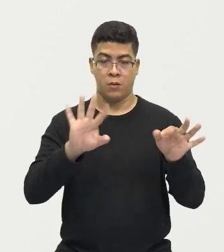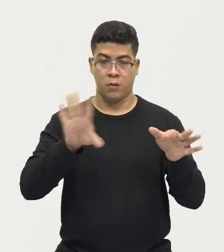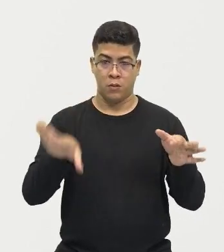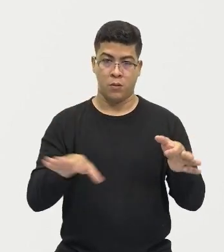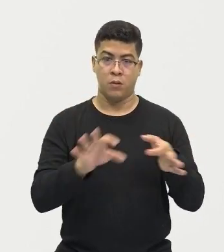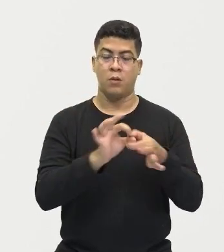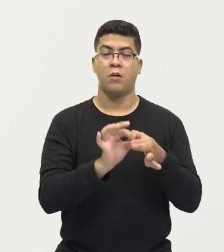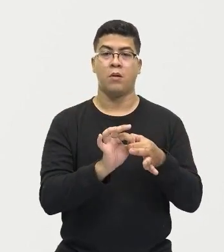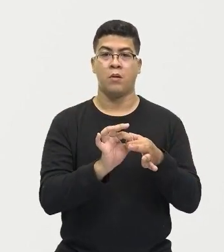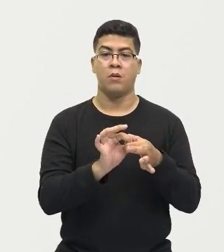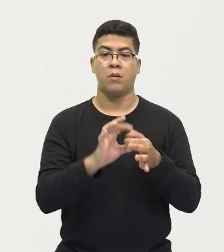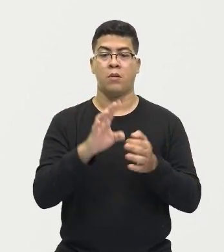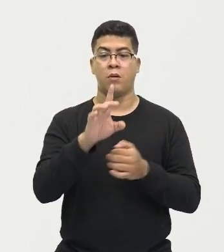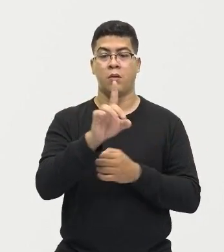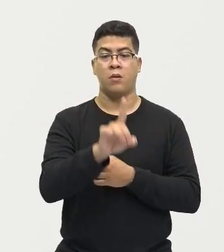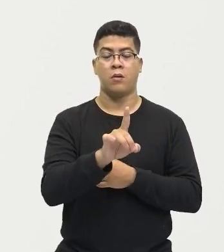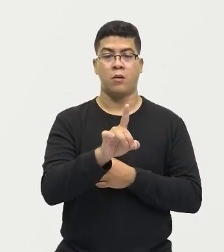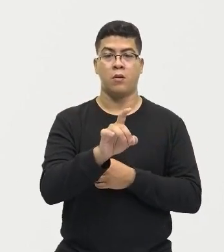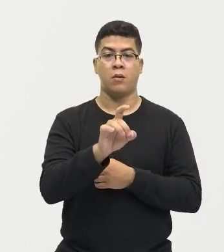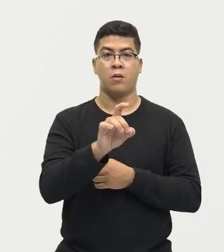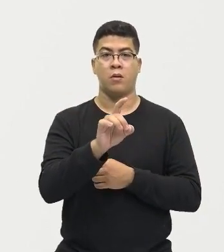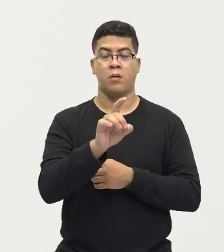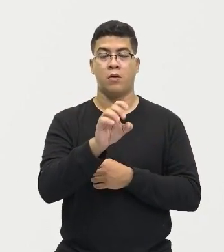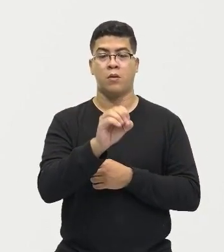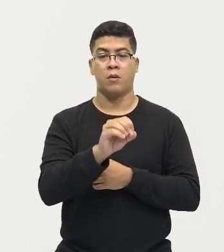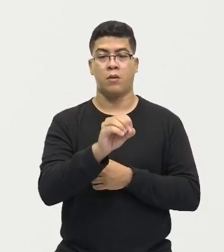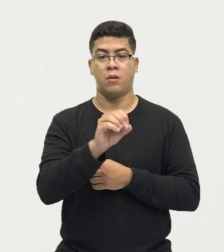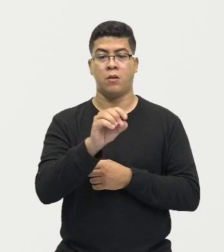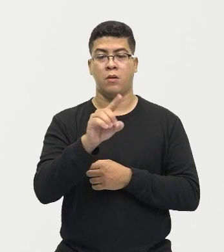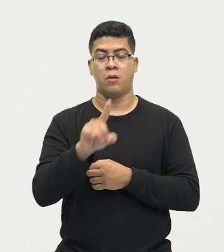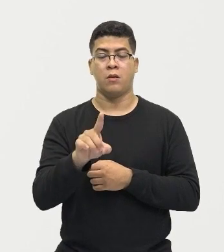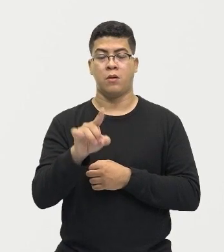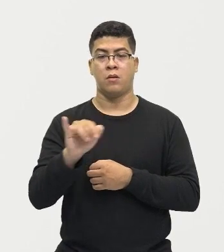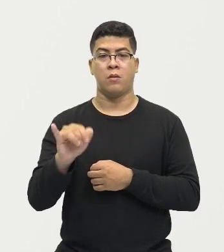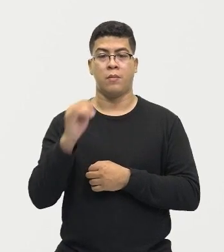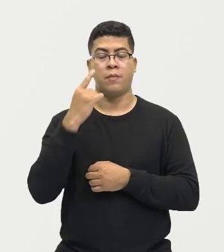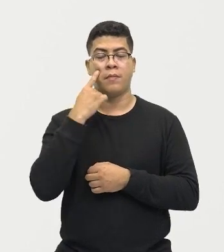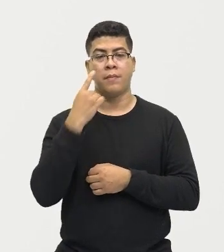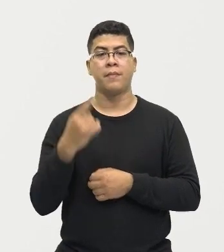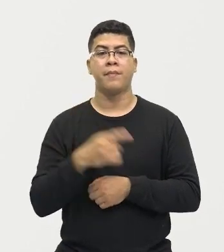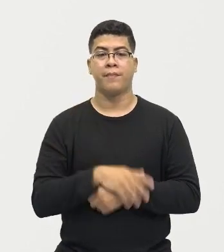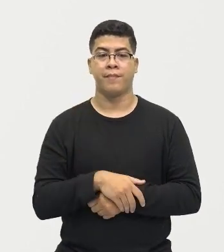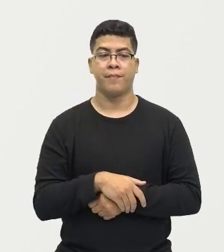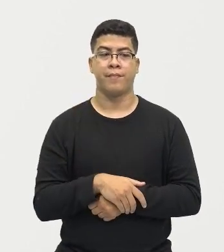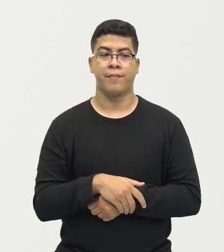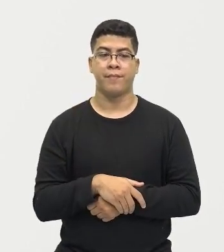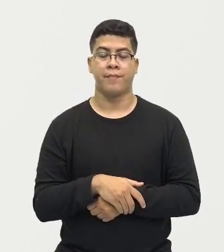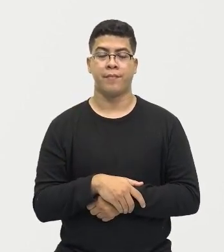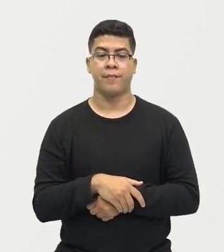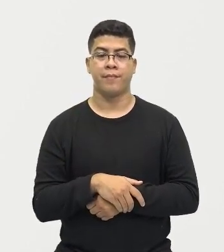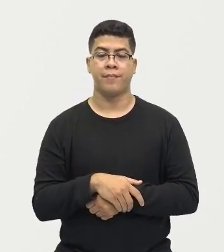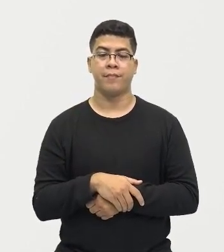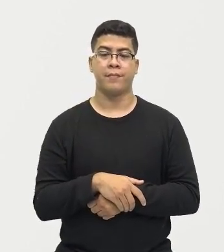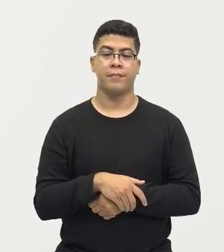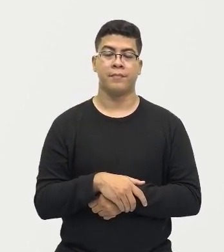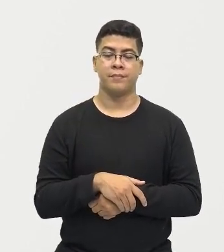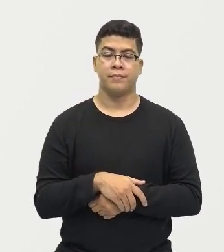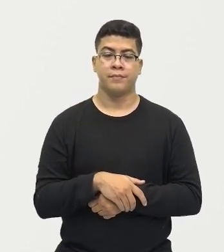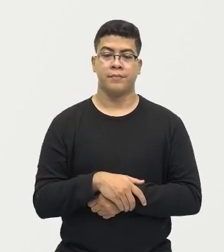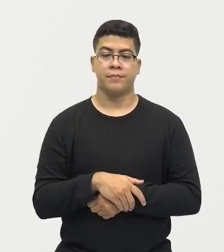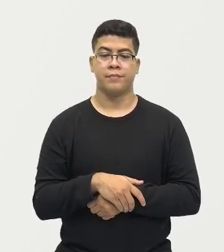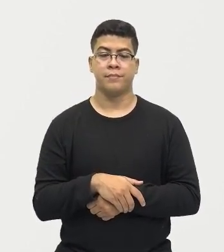indireta, objeto indireta, objetiva indireta. Toda ela está fazendo papel de objeto indireto. Muito bem. Prosseguindo, vamos